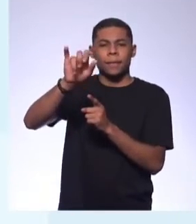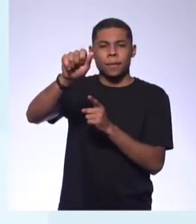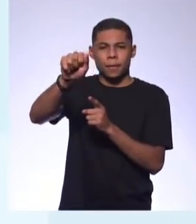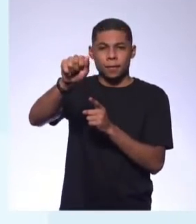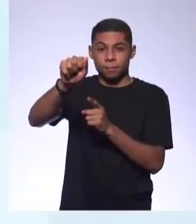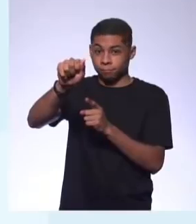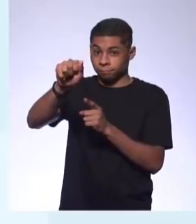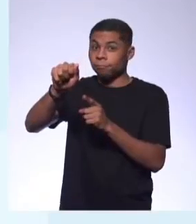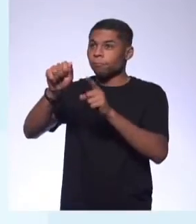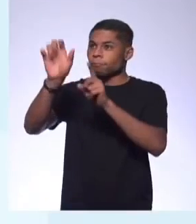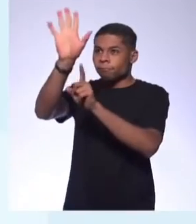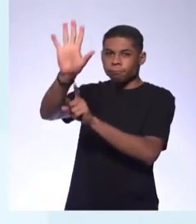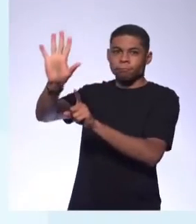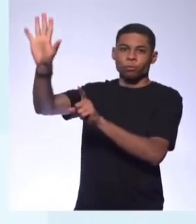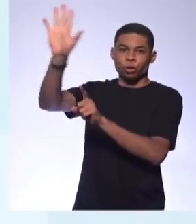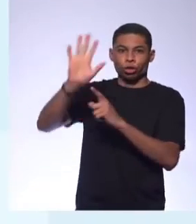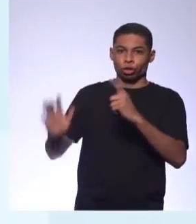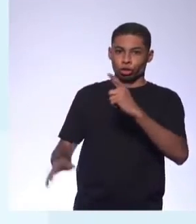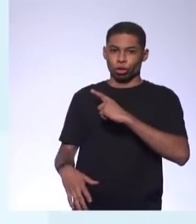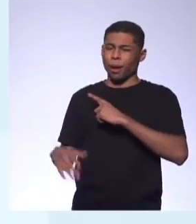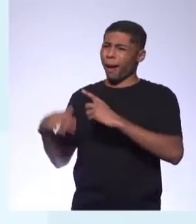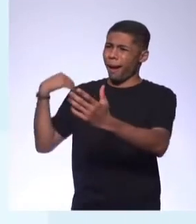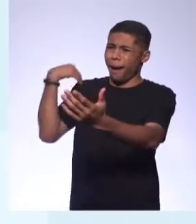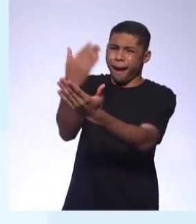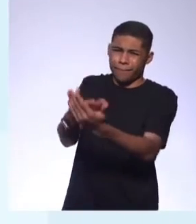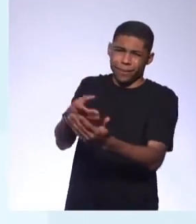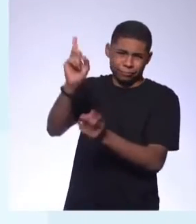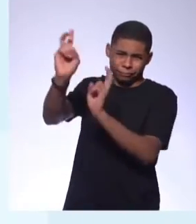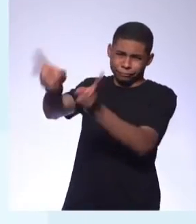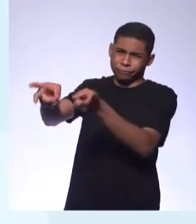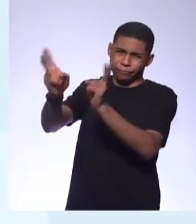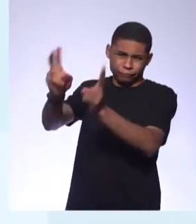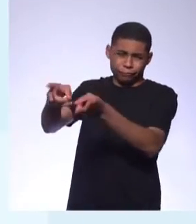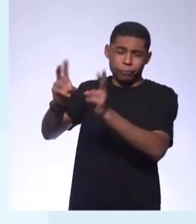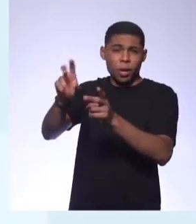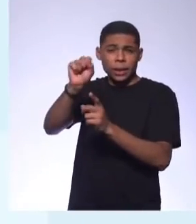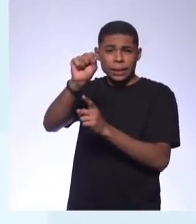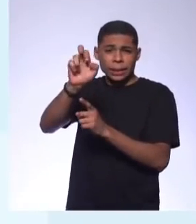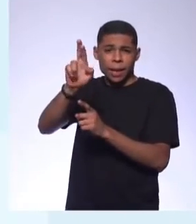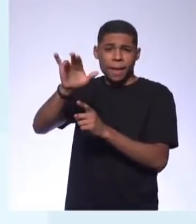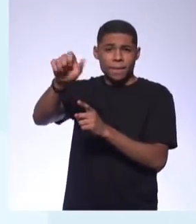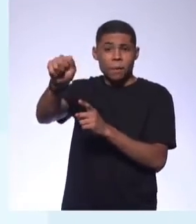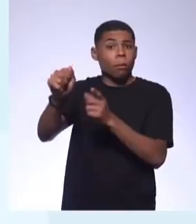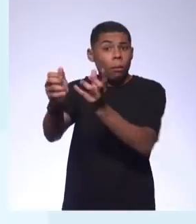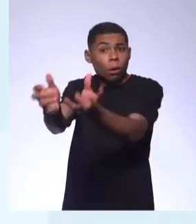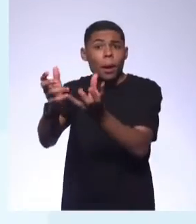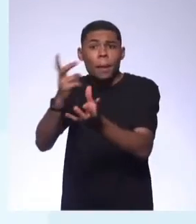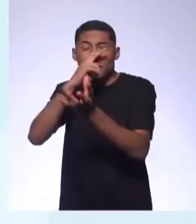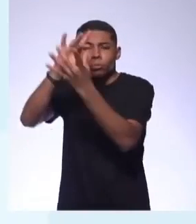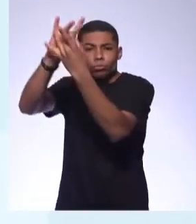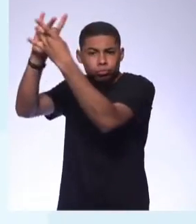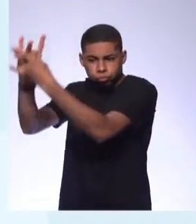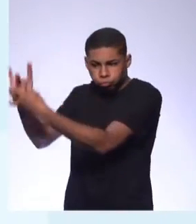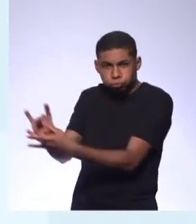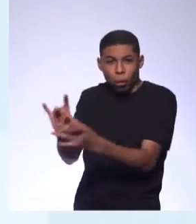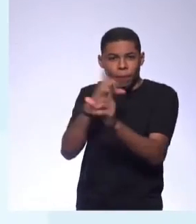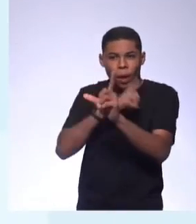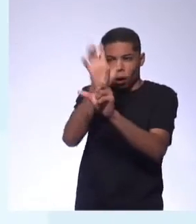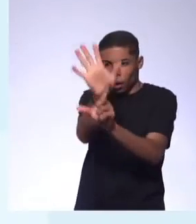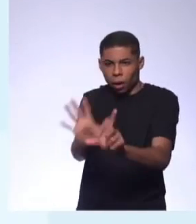um caldeirão, né? Até os dias de hoje, a Sérvia ali queria unir todo aquele